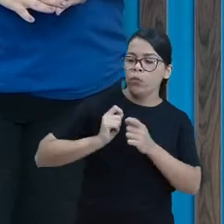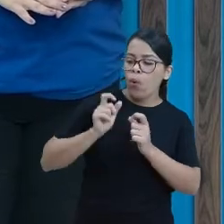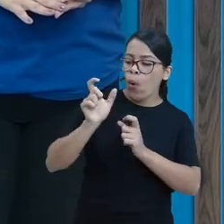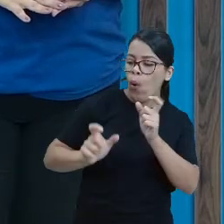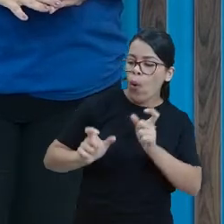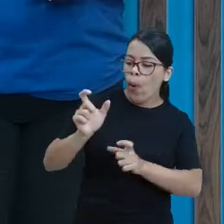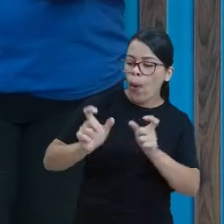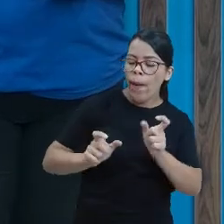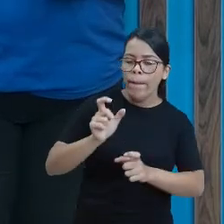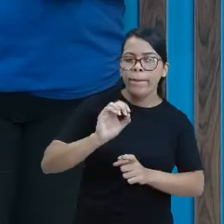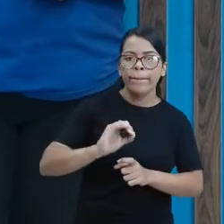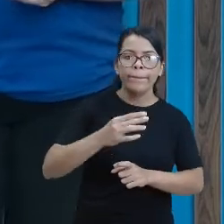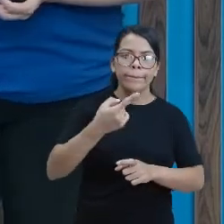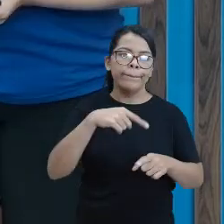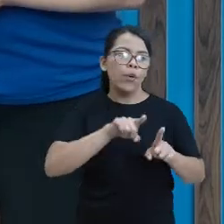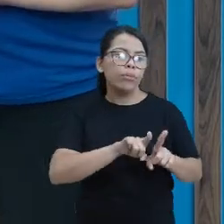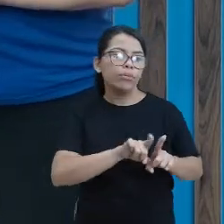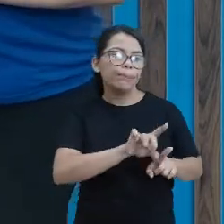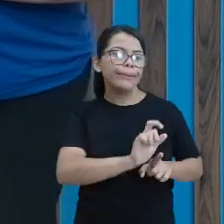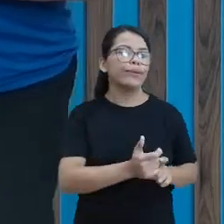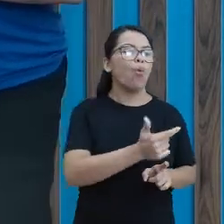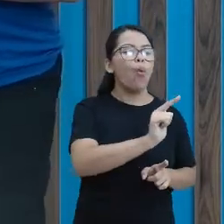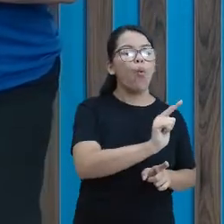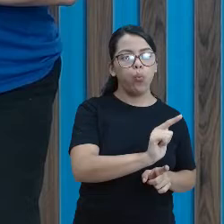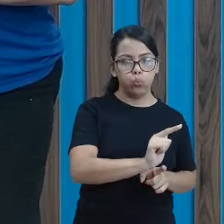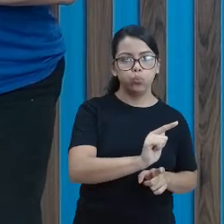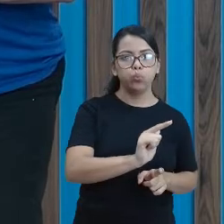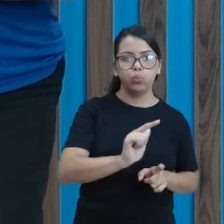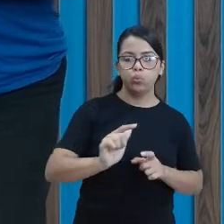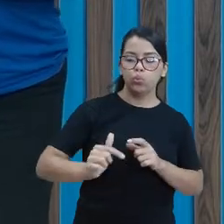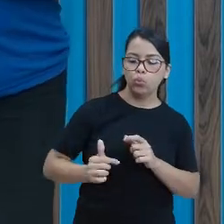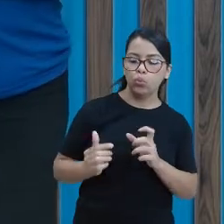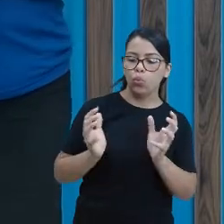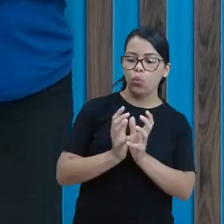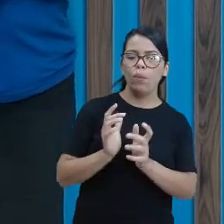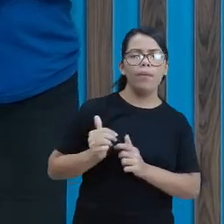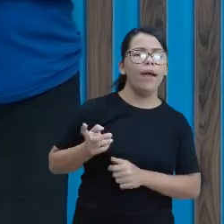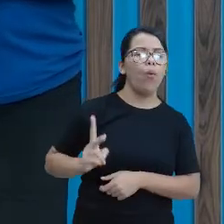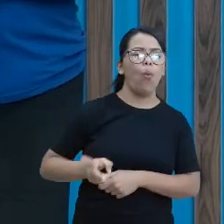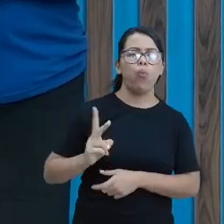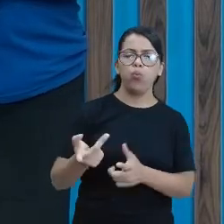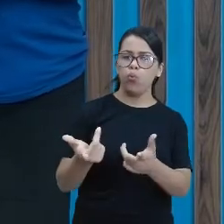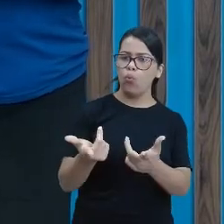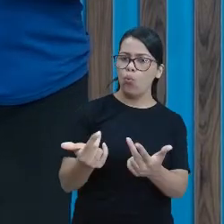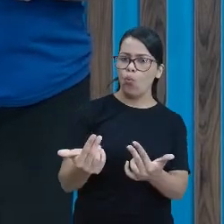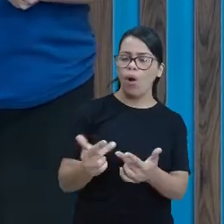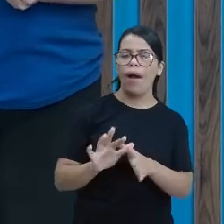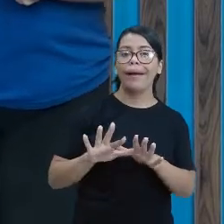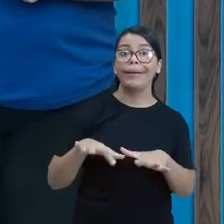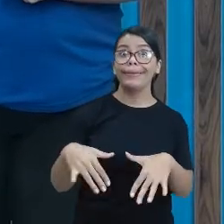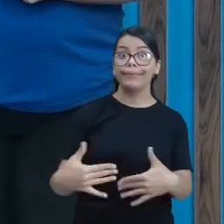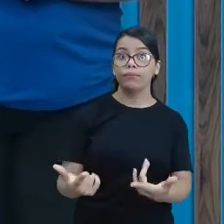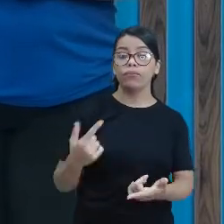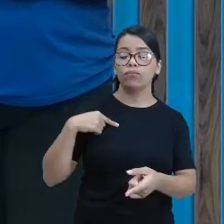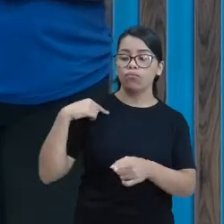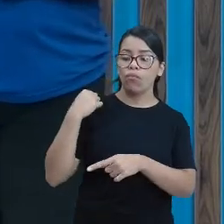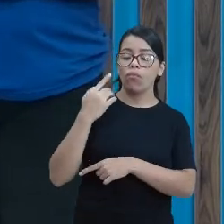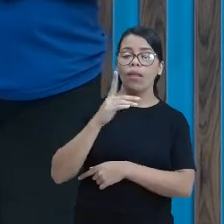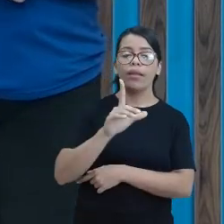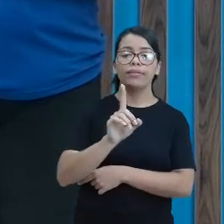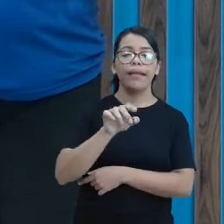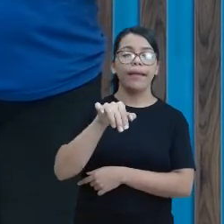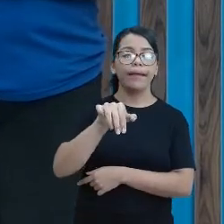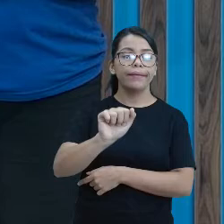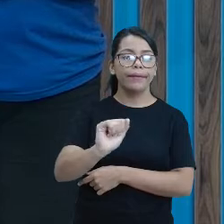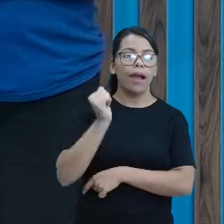não é bem assim, né? A gente já viu isso. Então, ó, replicação ou duplicação do DNA. Esse material genético